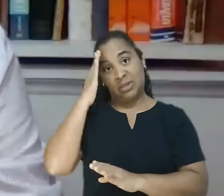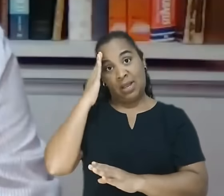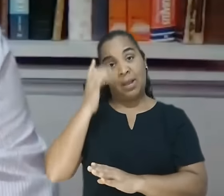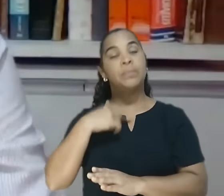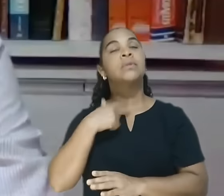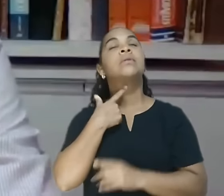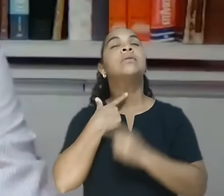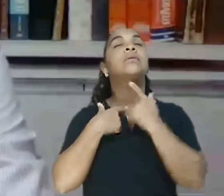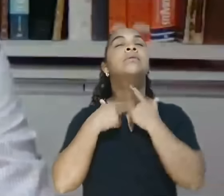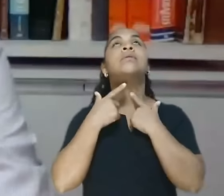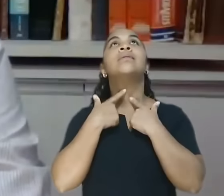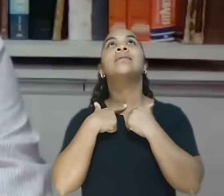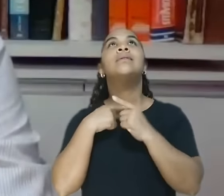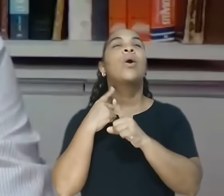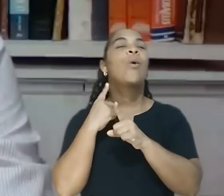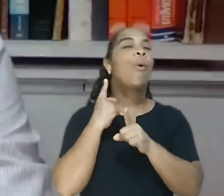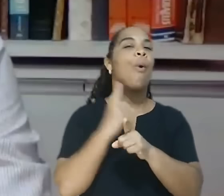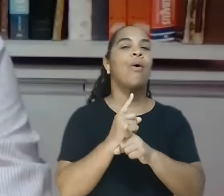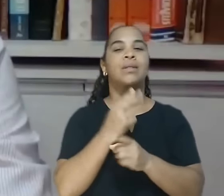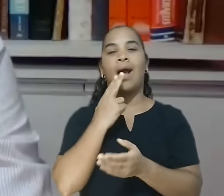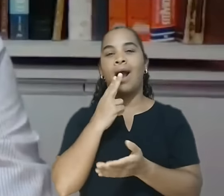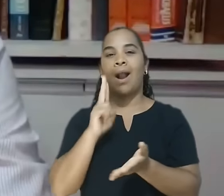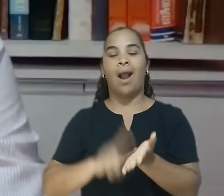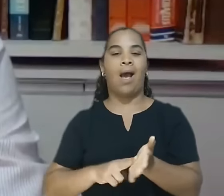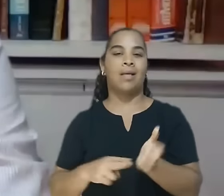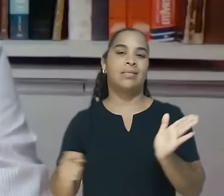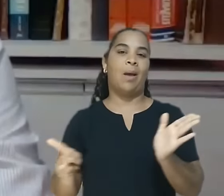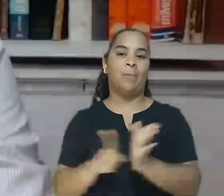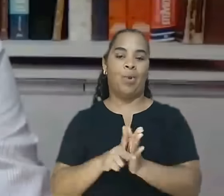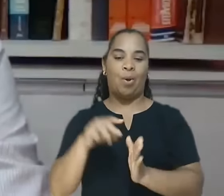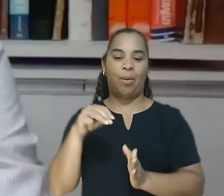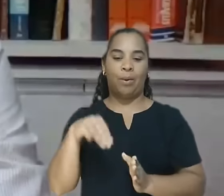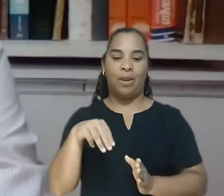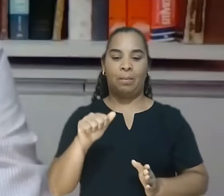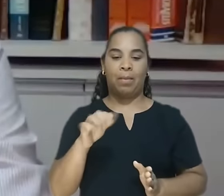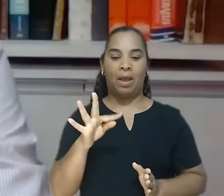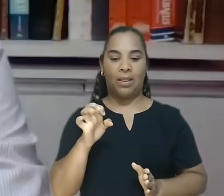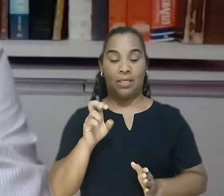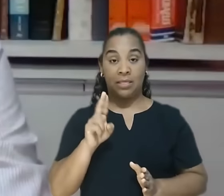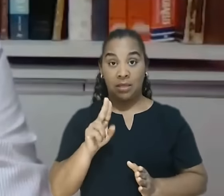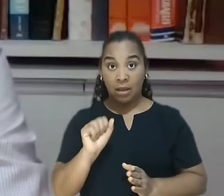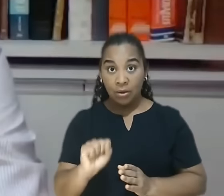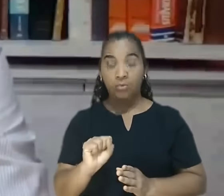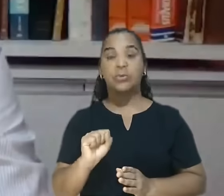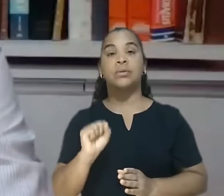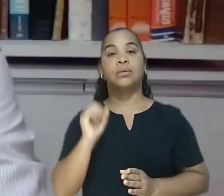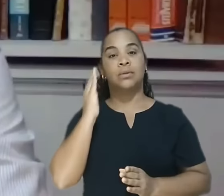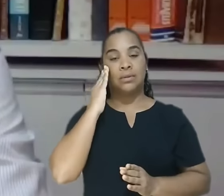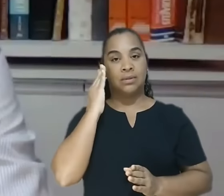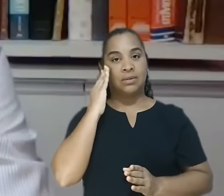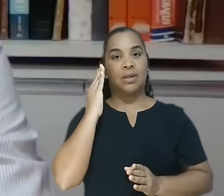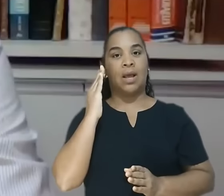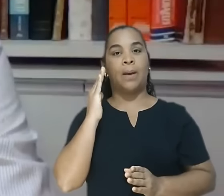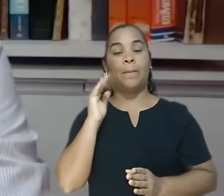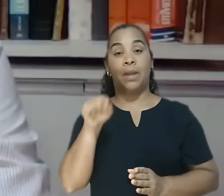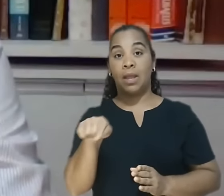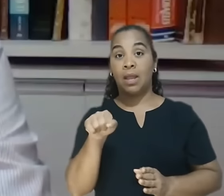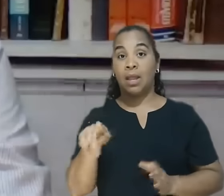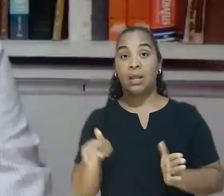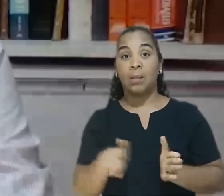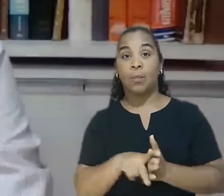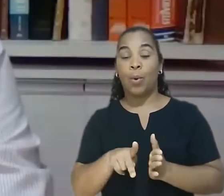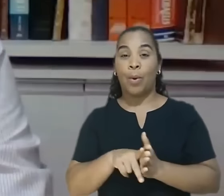encontrar Esses originais Porque Hermano Não chama de evangelho Mas anotações De Mateus Que Mateus Impressionava E